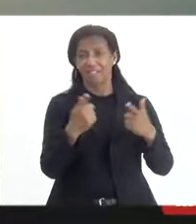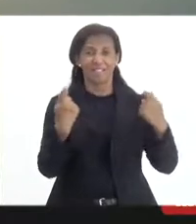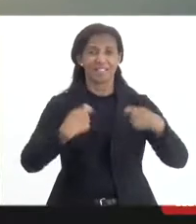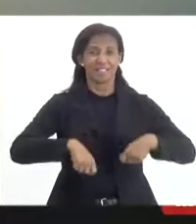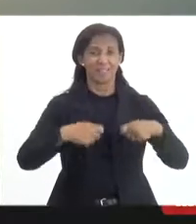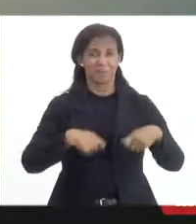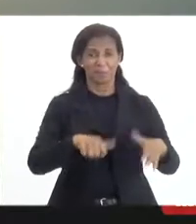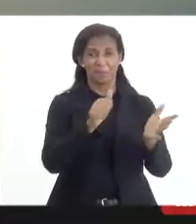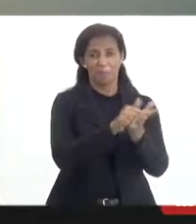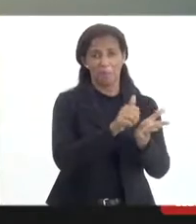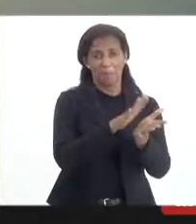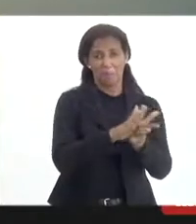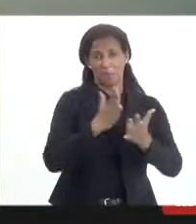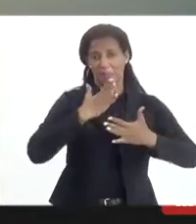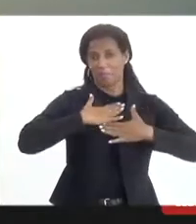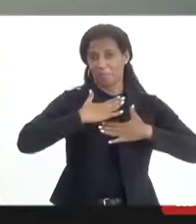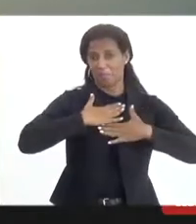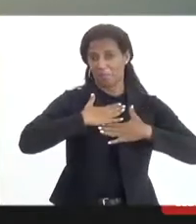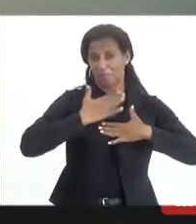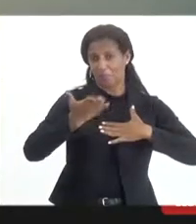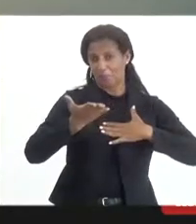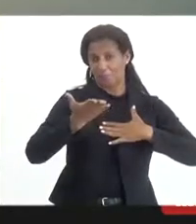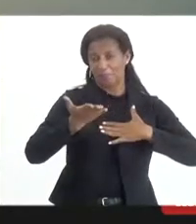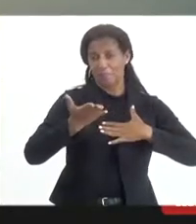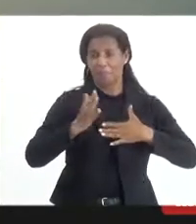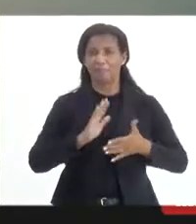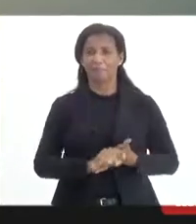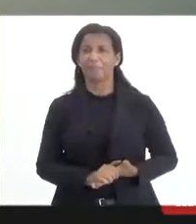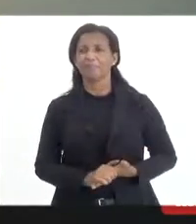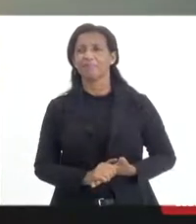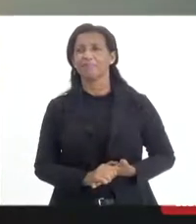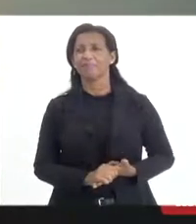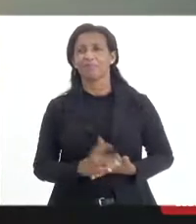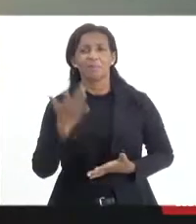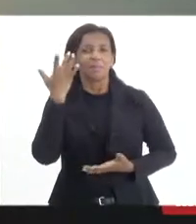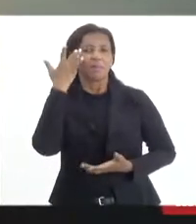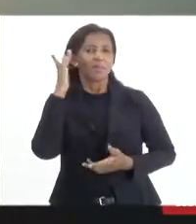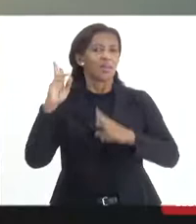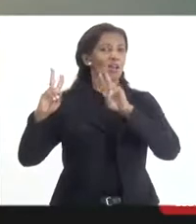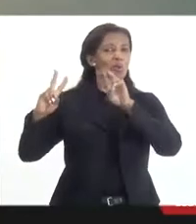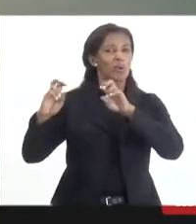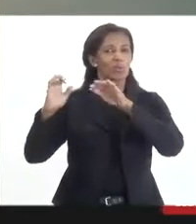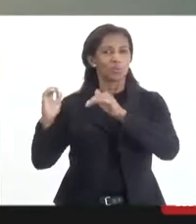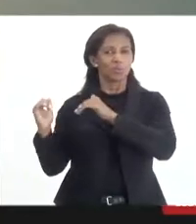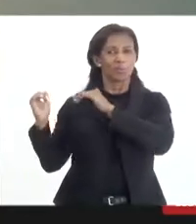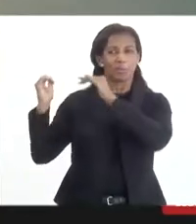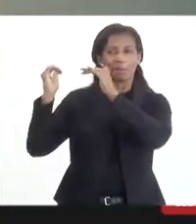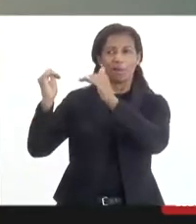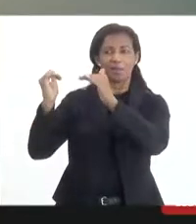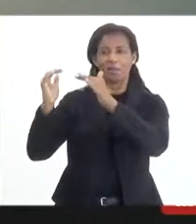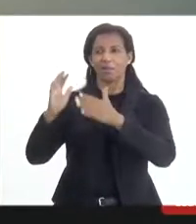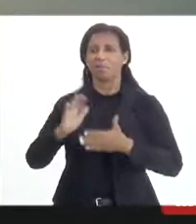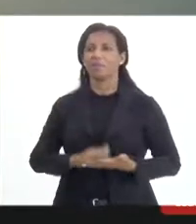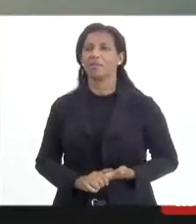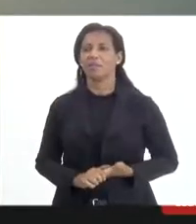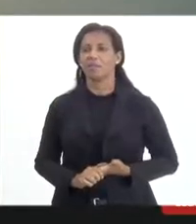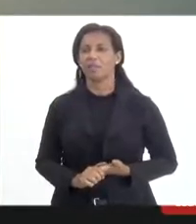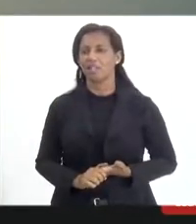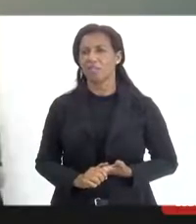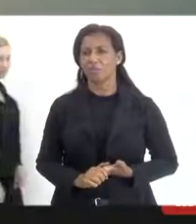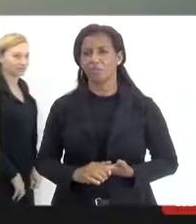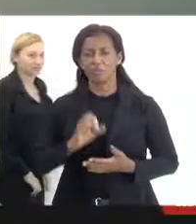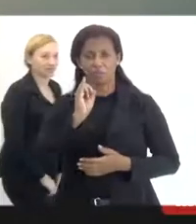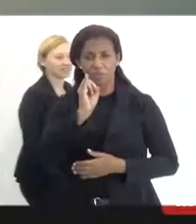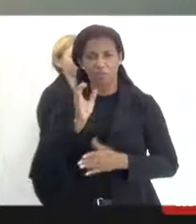multa que para eles seria irrisória do que atender uma intimação. Mas eu acho que o assunto é ainda maior. O assunto é maior porque se nós